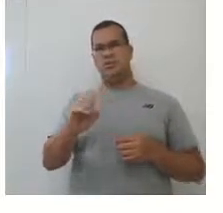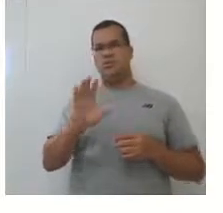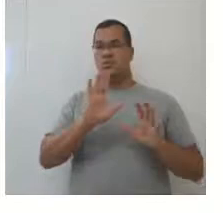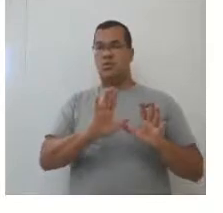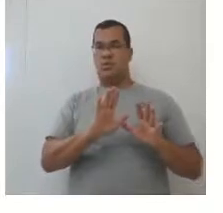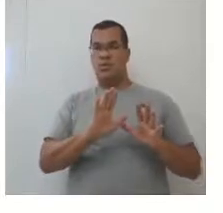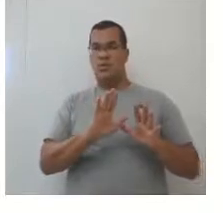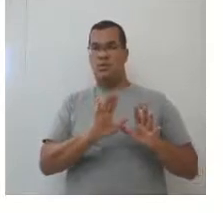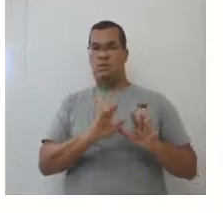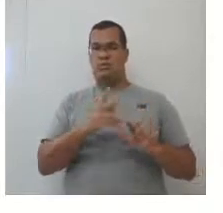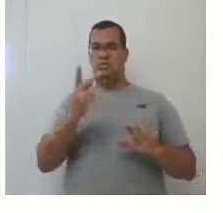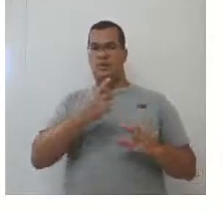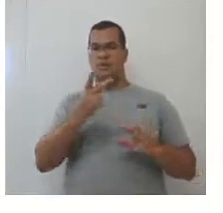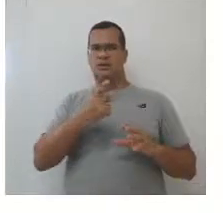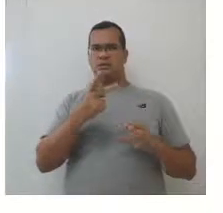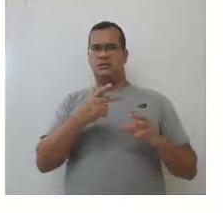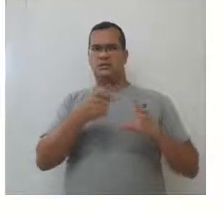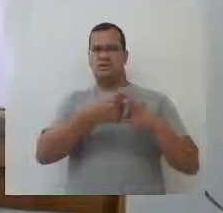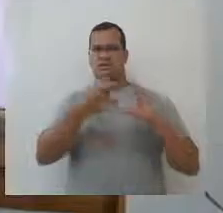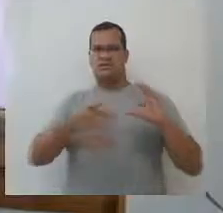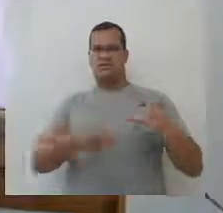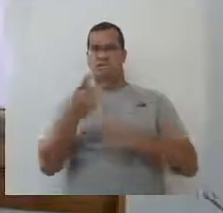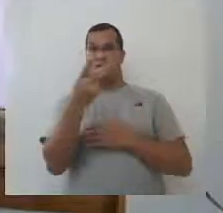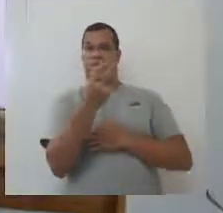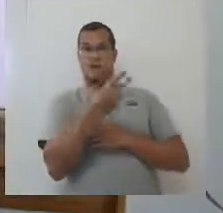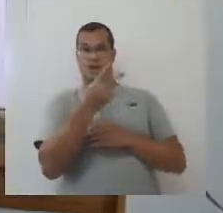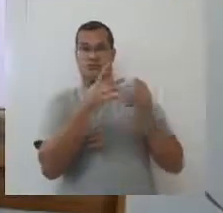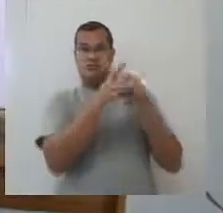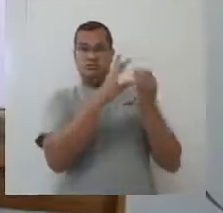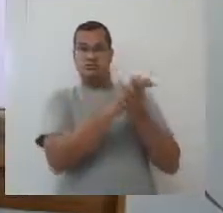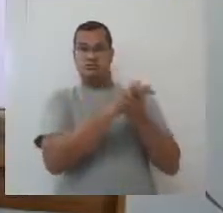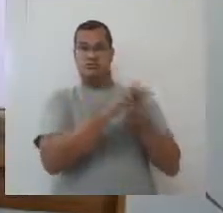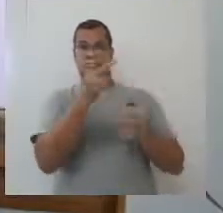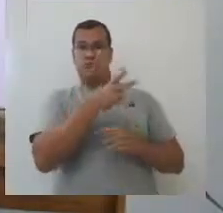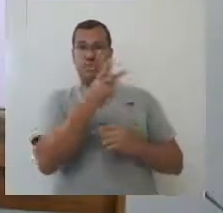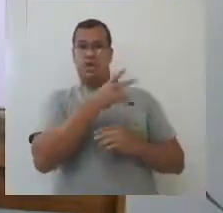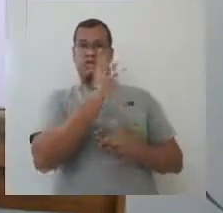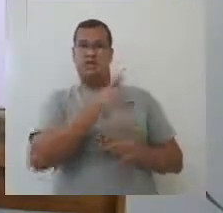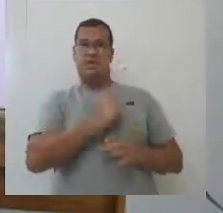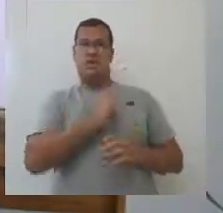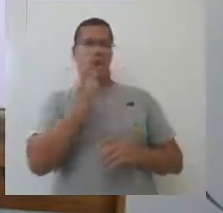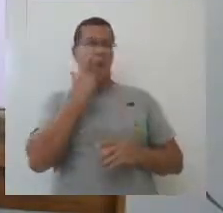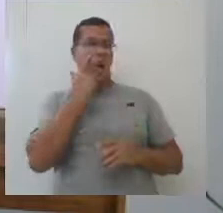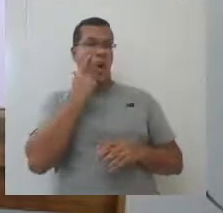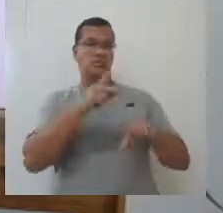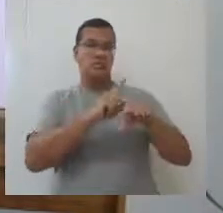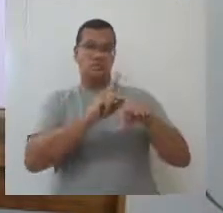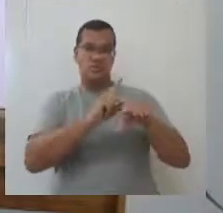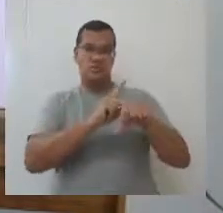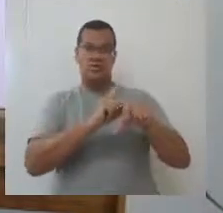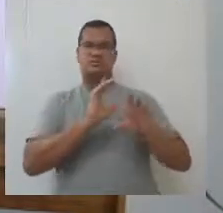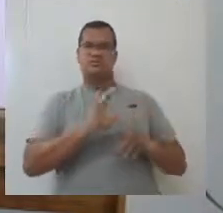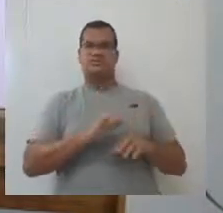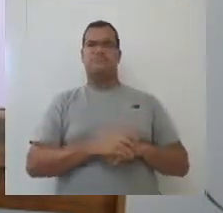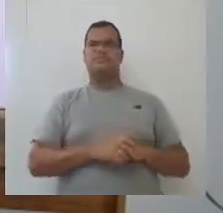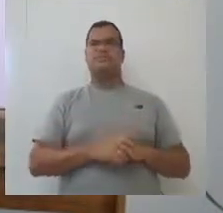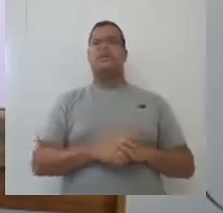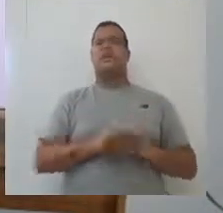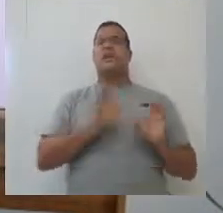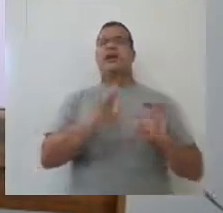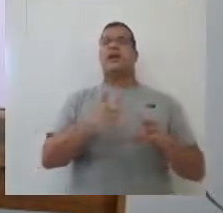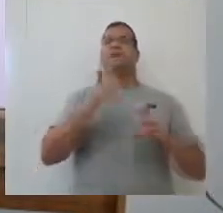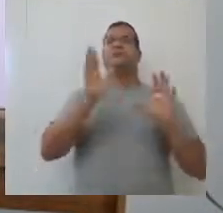calma. Eu estou dizendo que o casal tem olhos escuros. E a partir do momento que eles têm olhos escuros, eu já estou